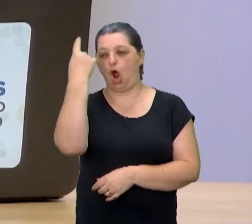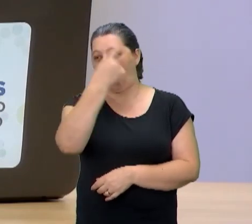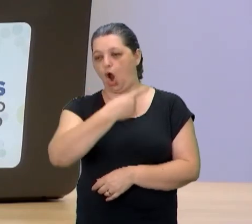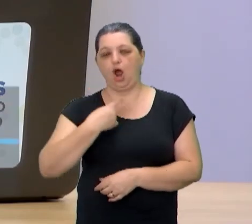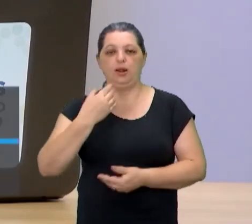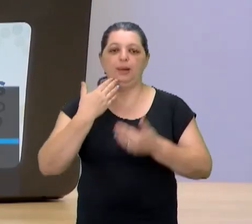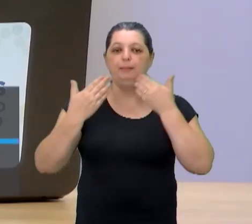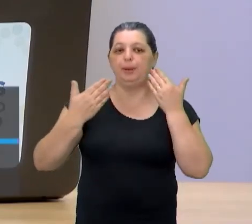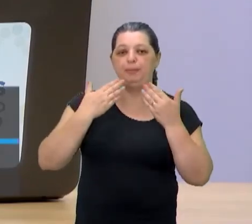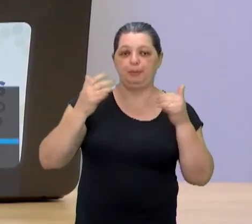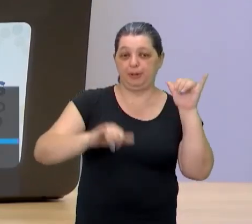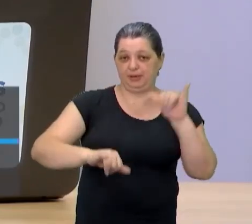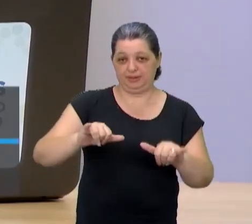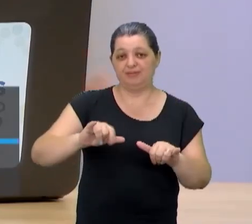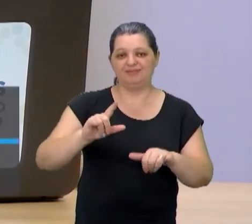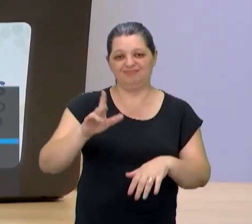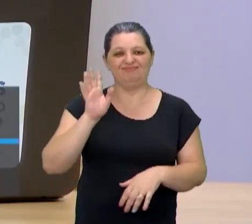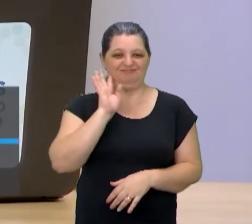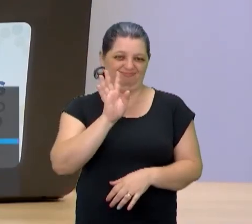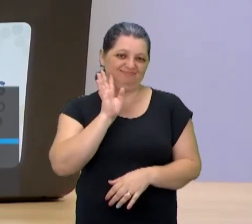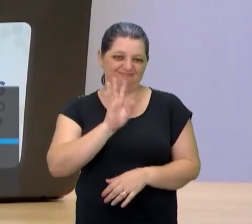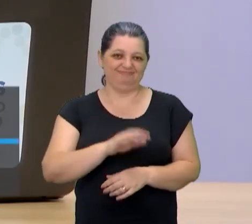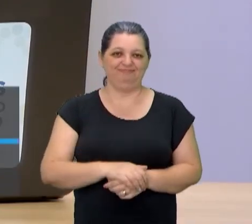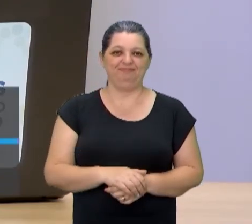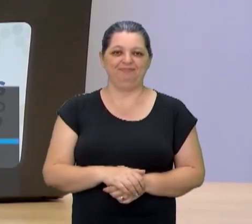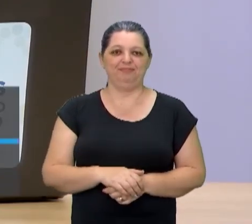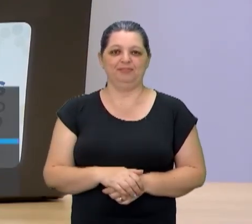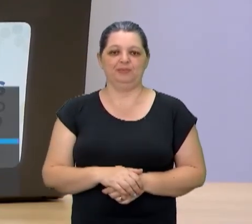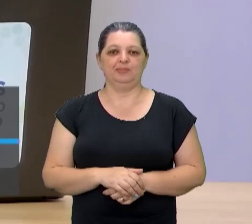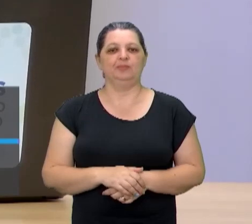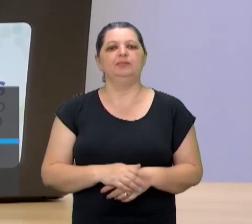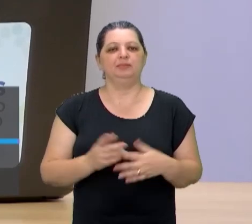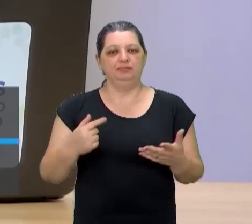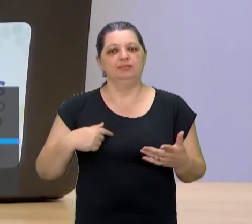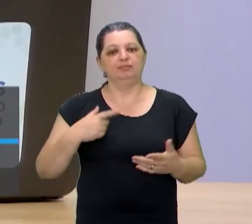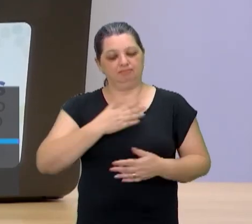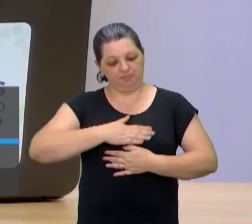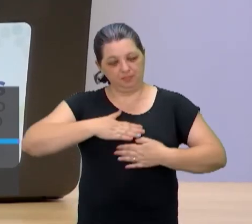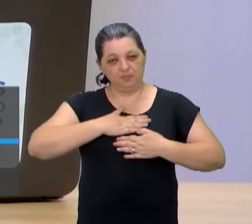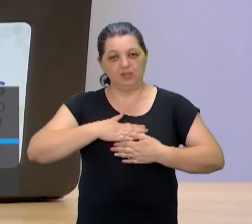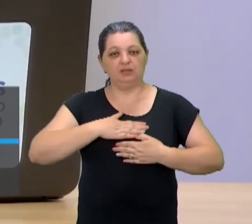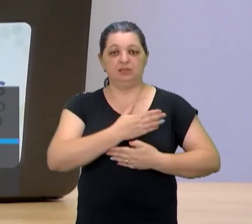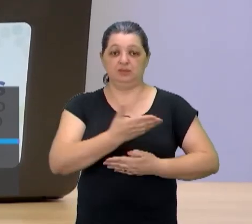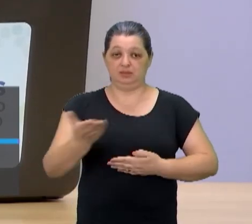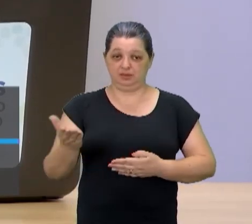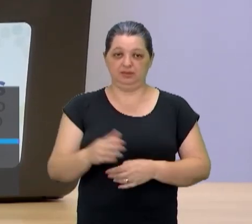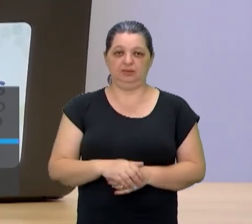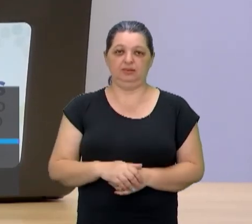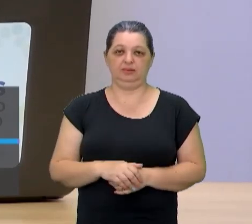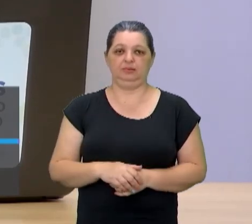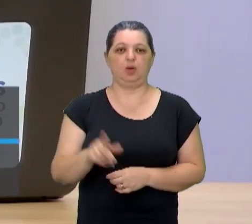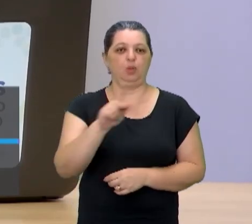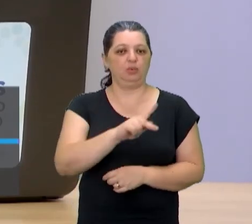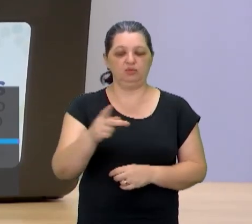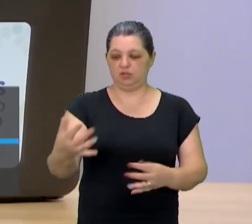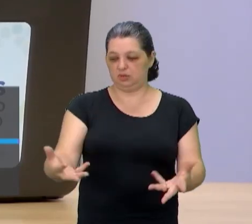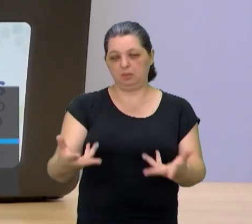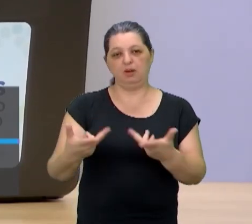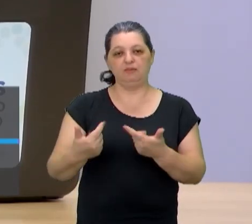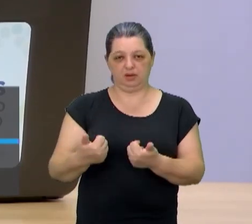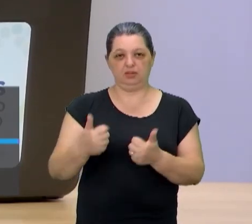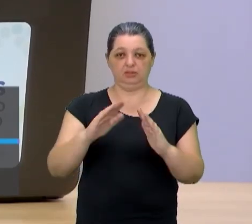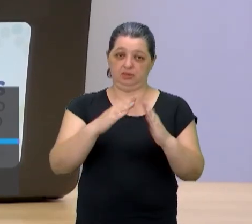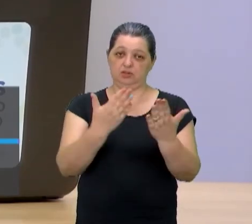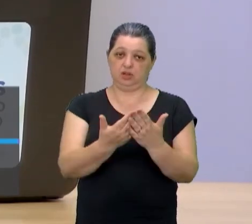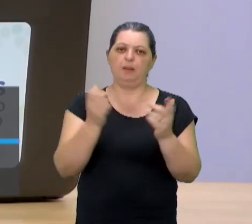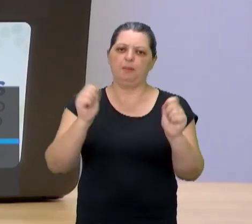discutindo sobre química, que é muito divertido, não vou Sim. dizer que não. Né? Mas é sempre um prazer estar com vocês aqui. Vocês têm professores apenas maravilhosos aí na escola